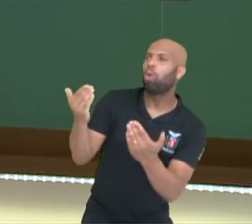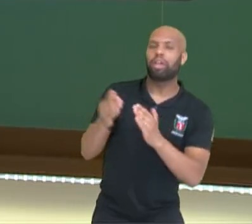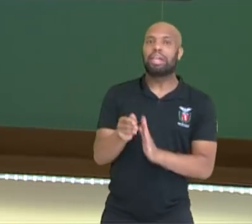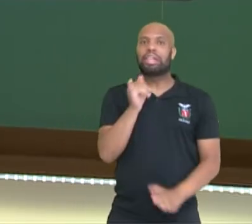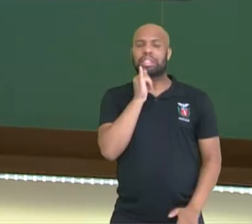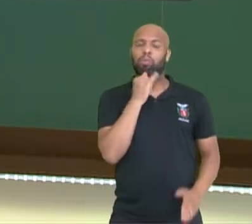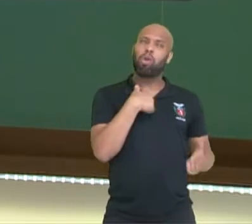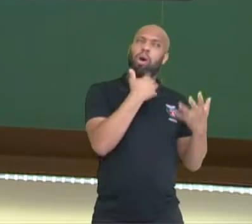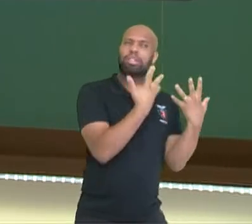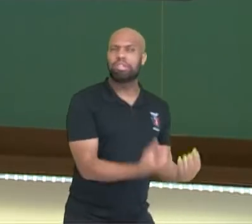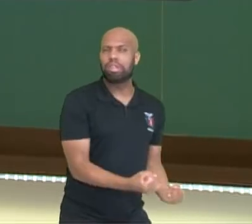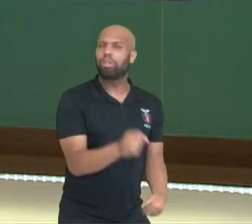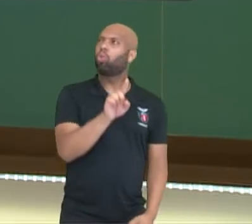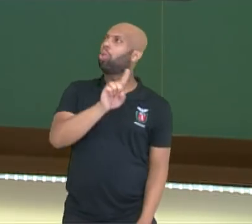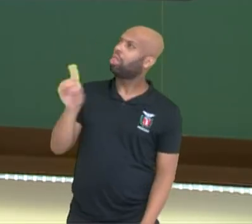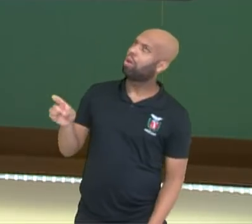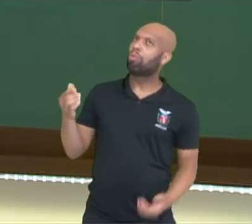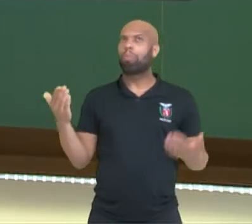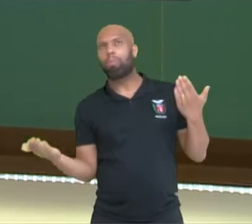esse convite.